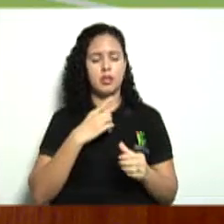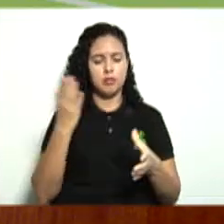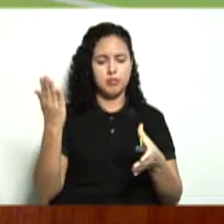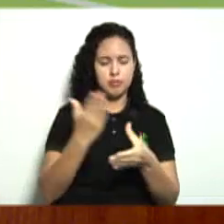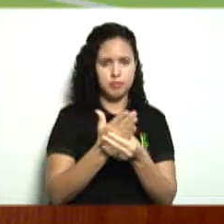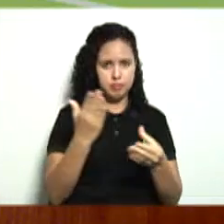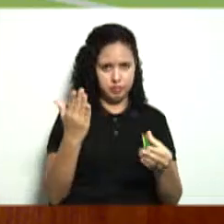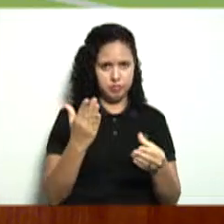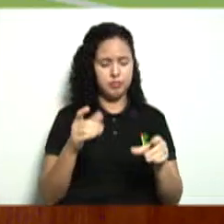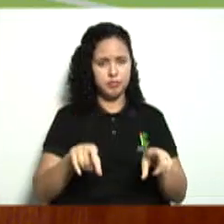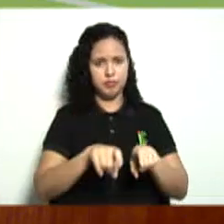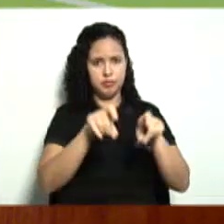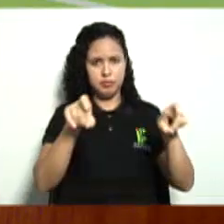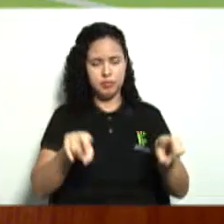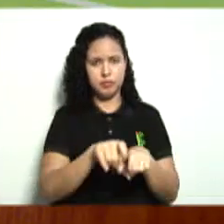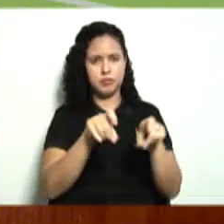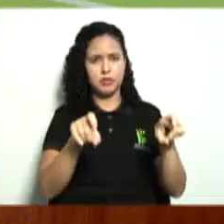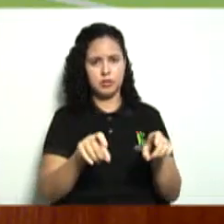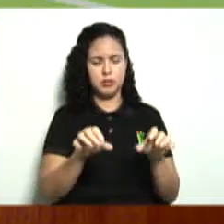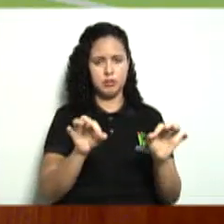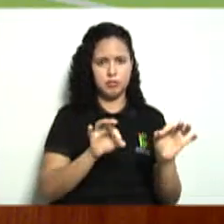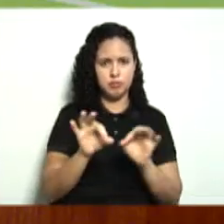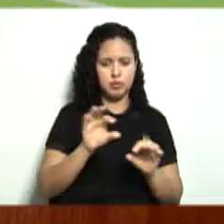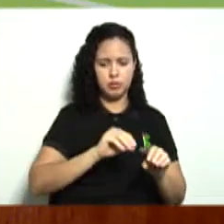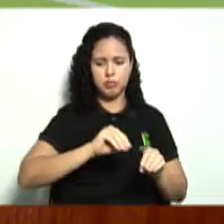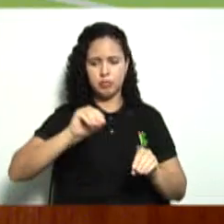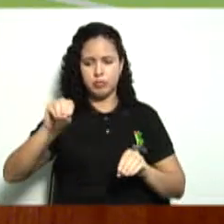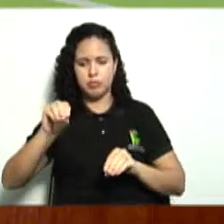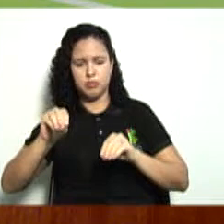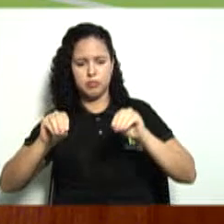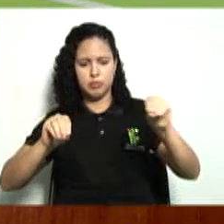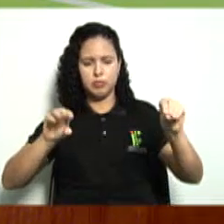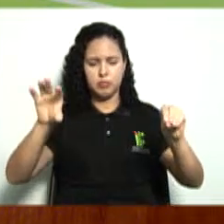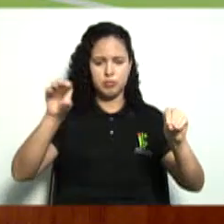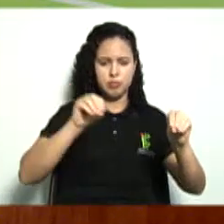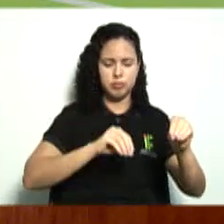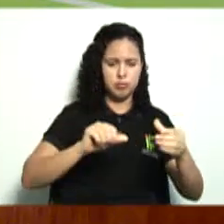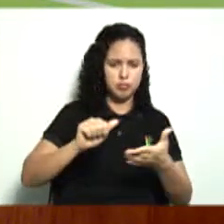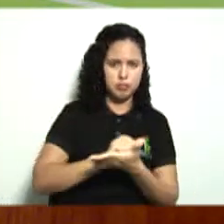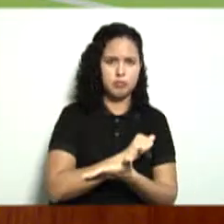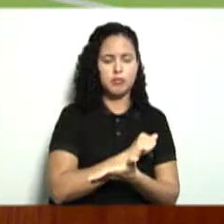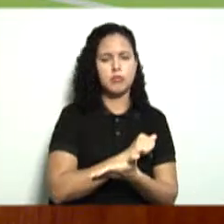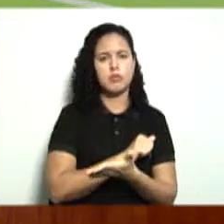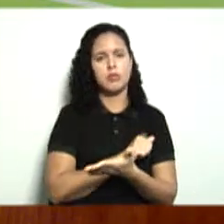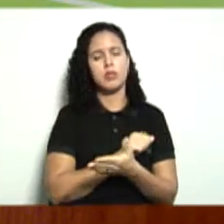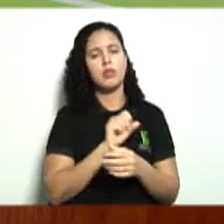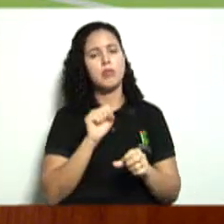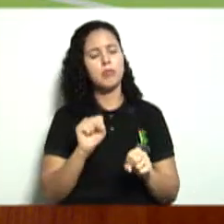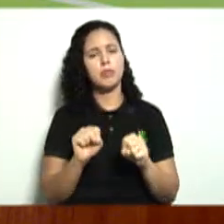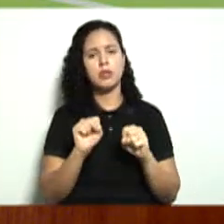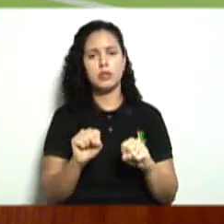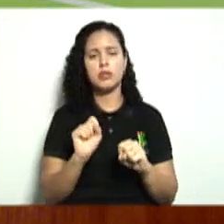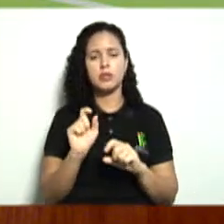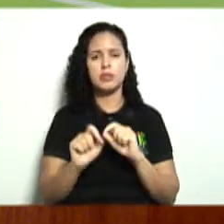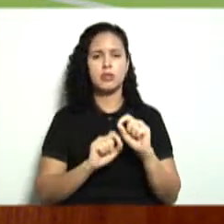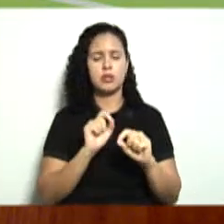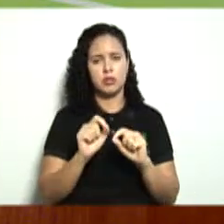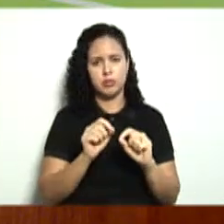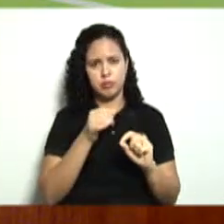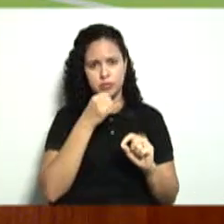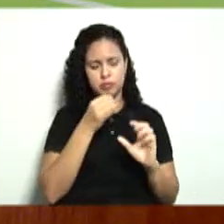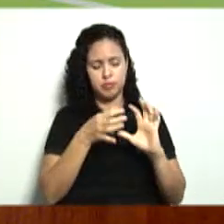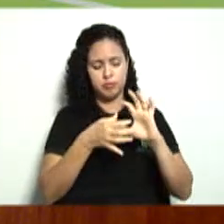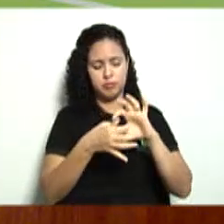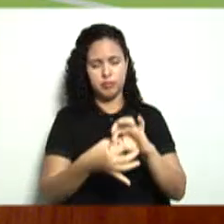os diretórios no seu computador e você movimenta de um canto para o outro, exclui, apaga. A gente pode fazer uma